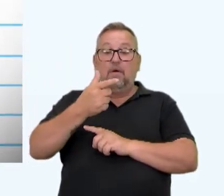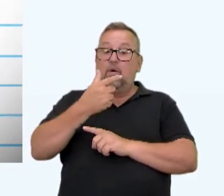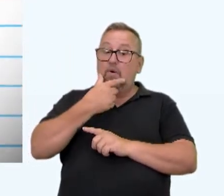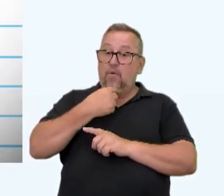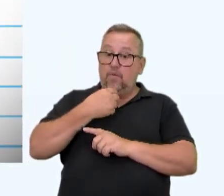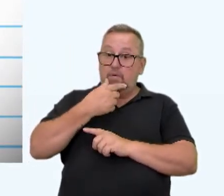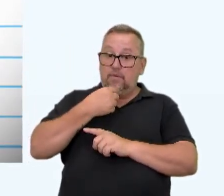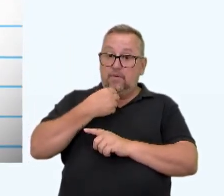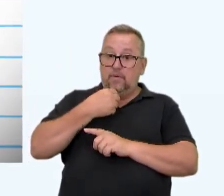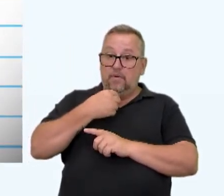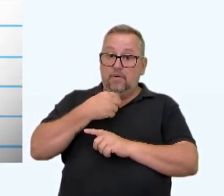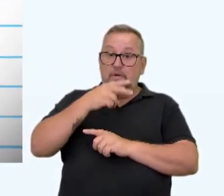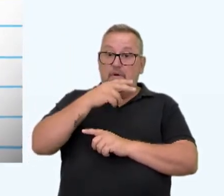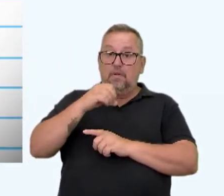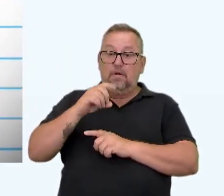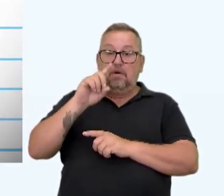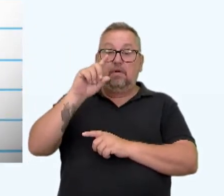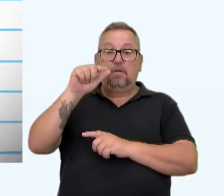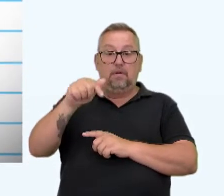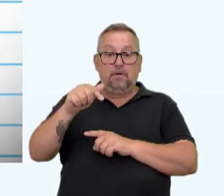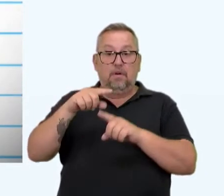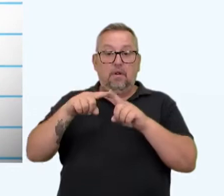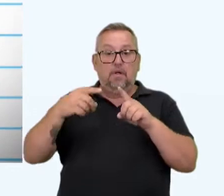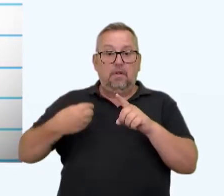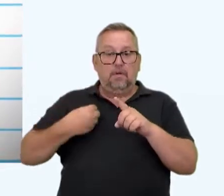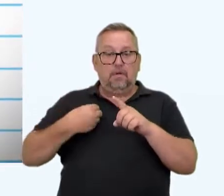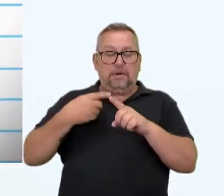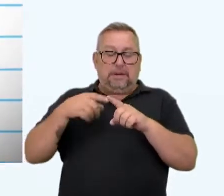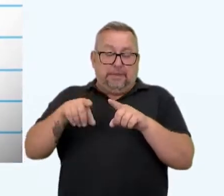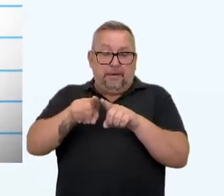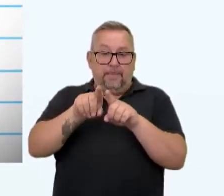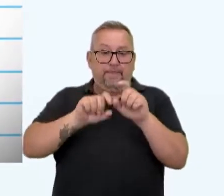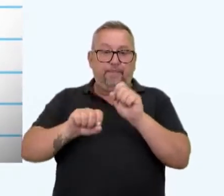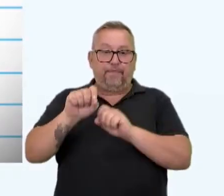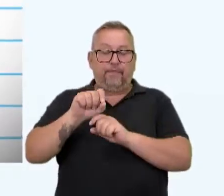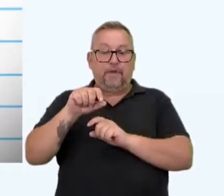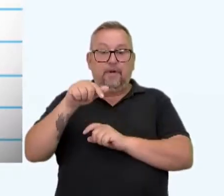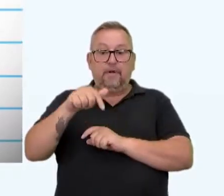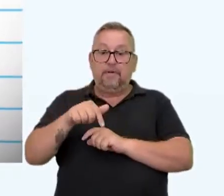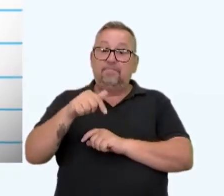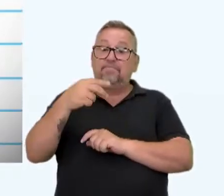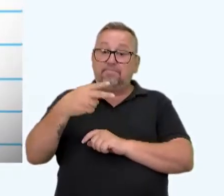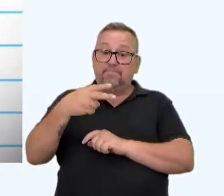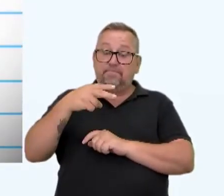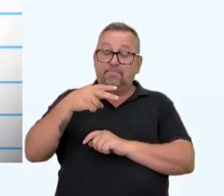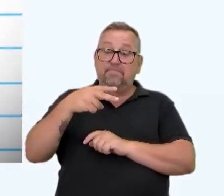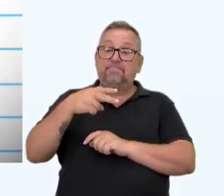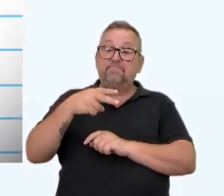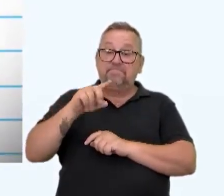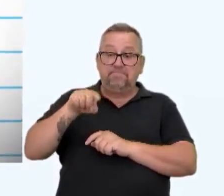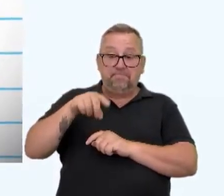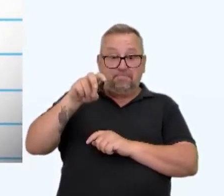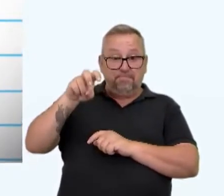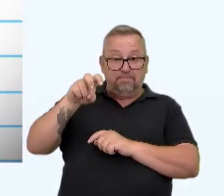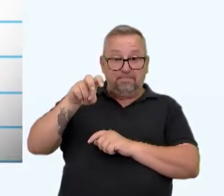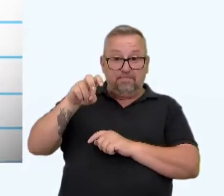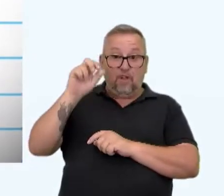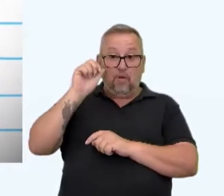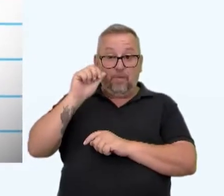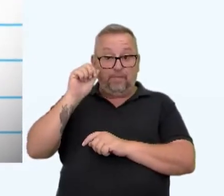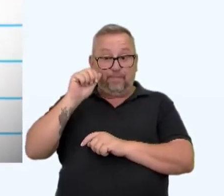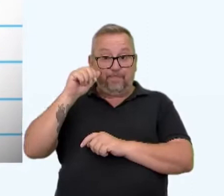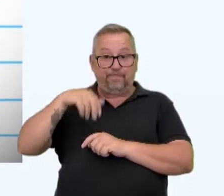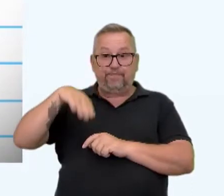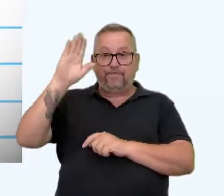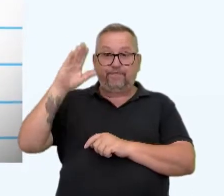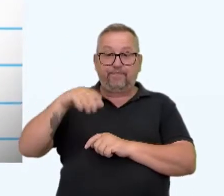Em 2017, a expectativa de vida masculina no Brasil foi de 72 anos e meio, enquanto a feminina foi